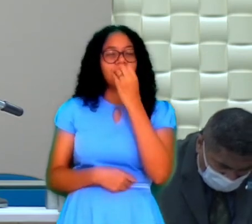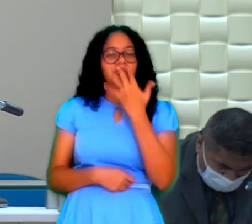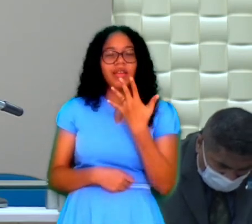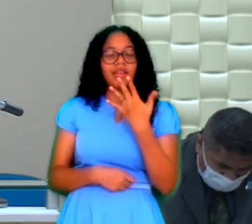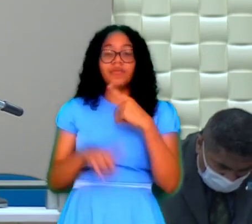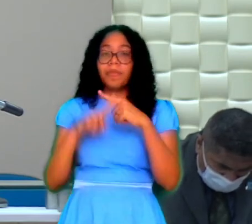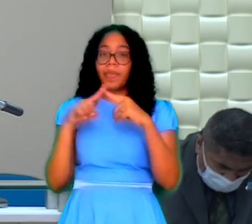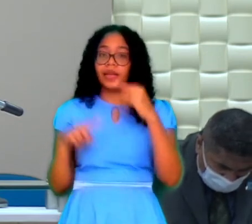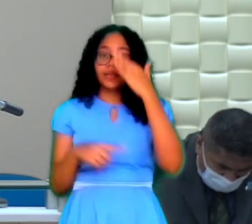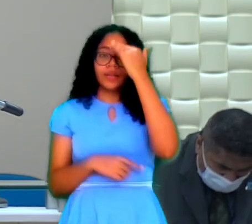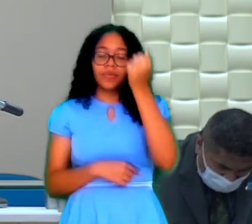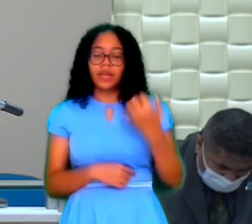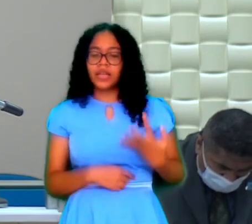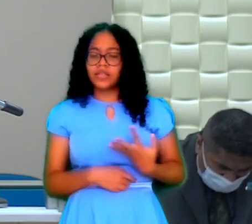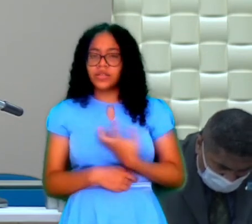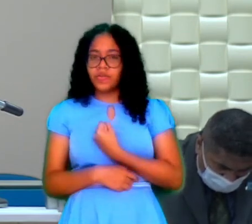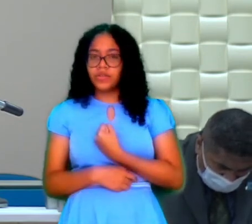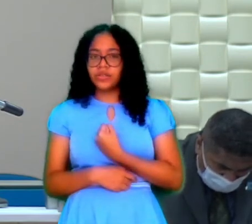praia.